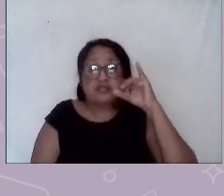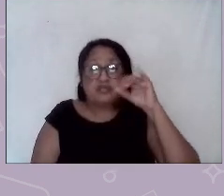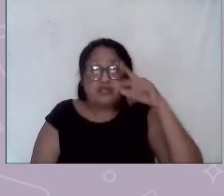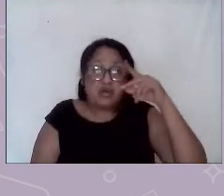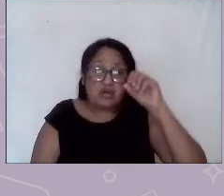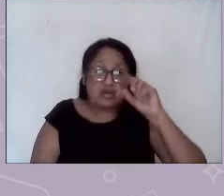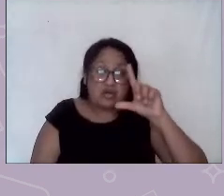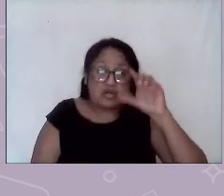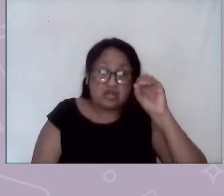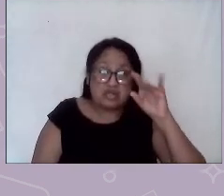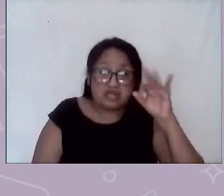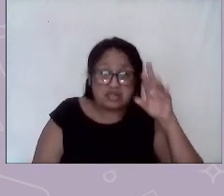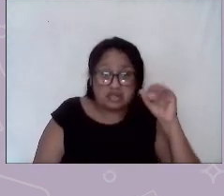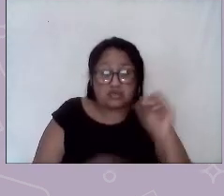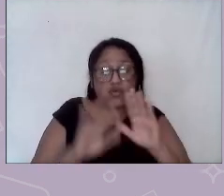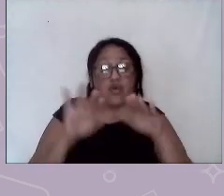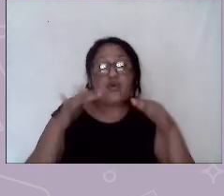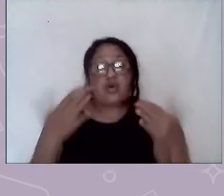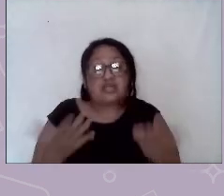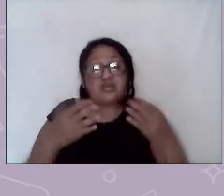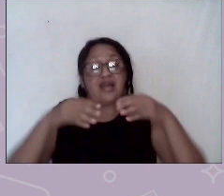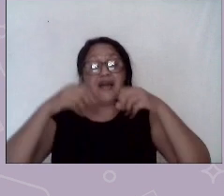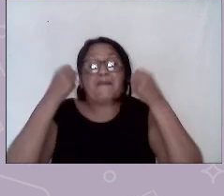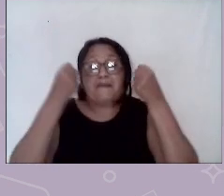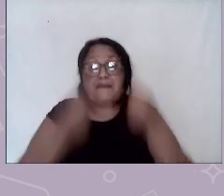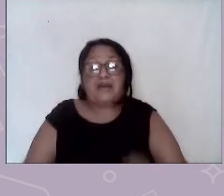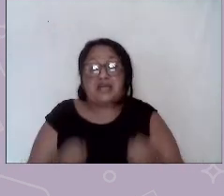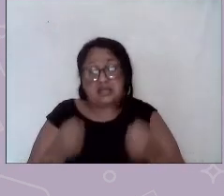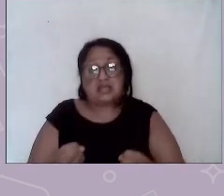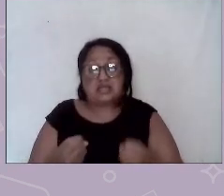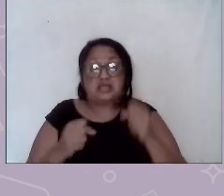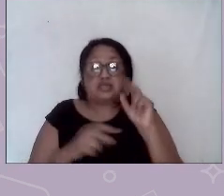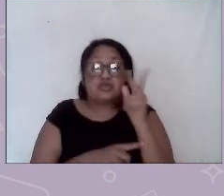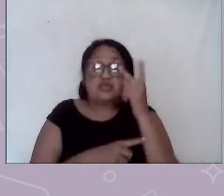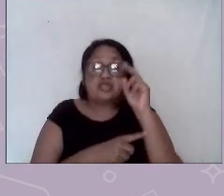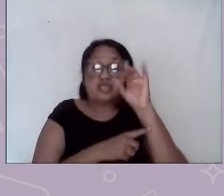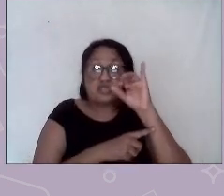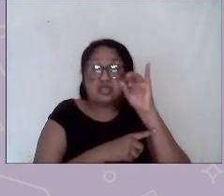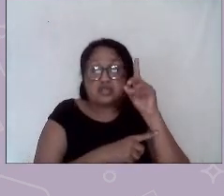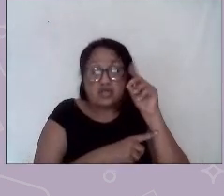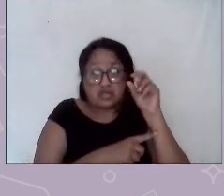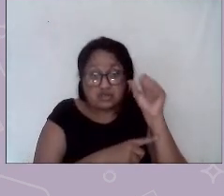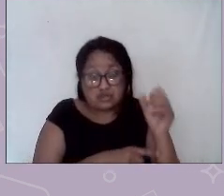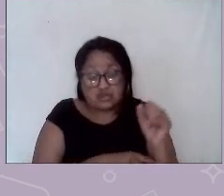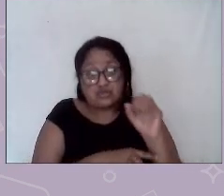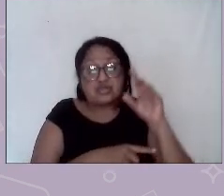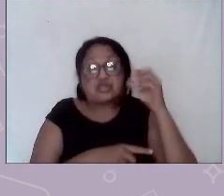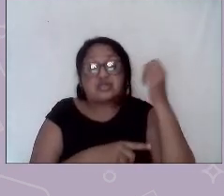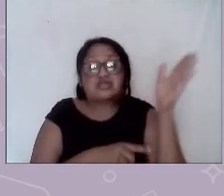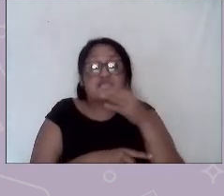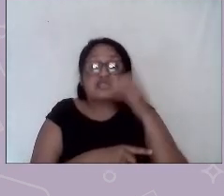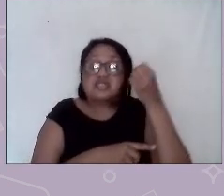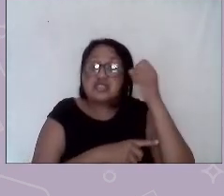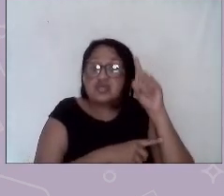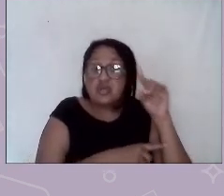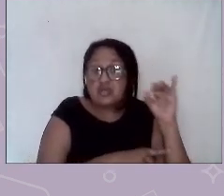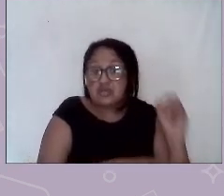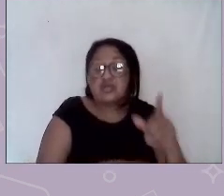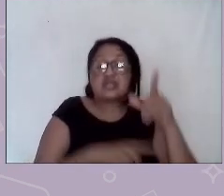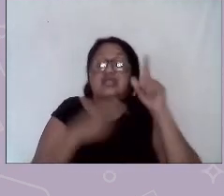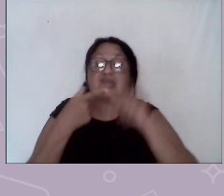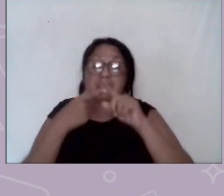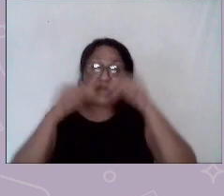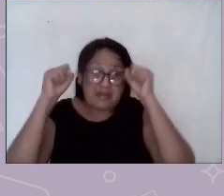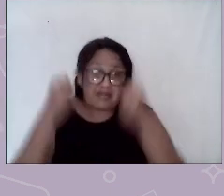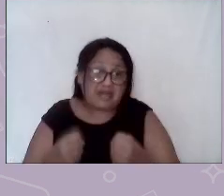quanto é a massa molecular do hidroxido de sódio? a massa molecular do hidroxido de sódio é a massa atômica do